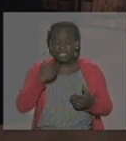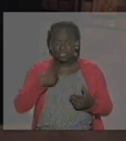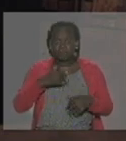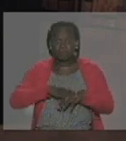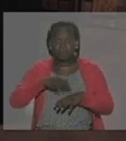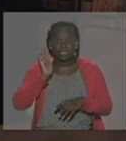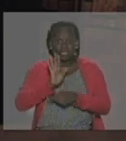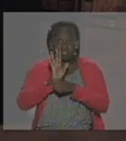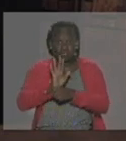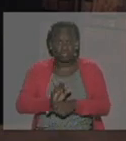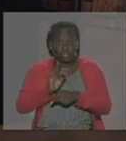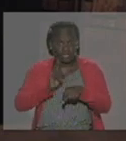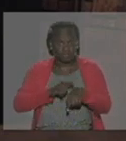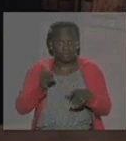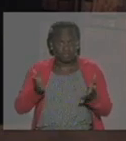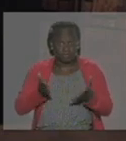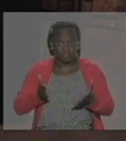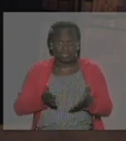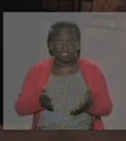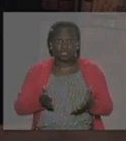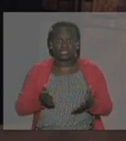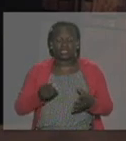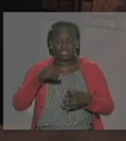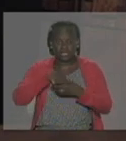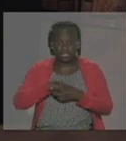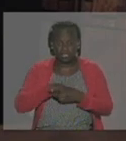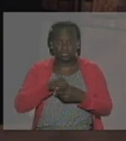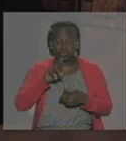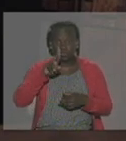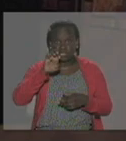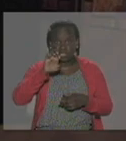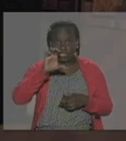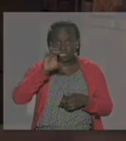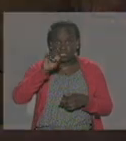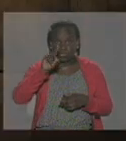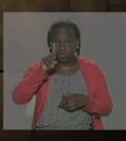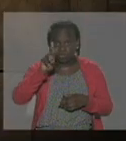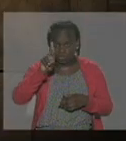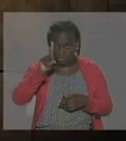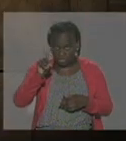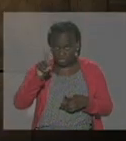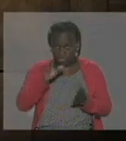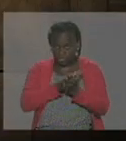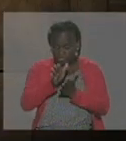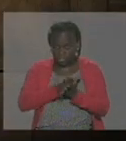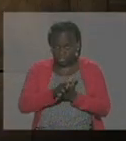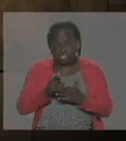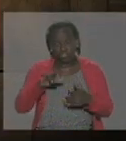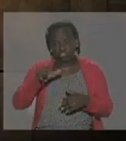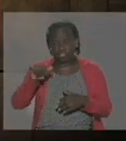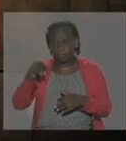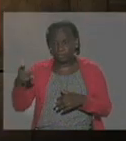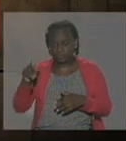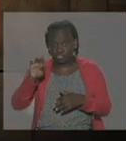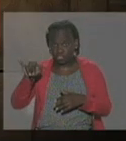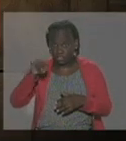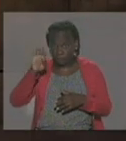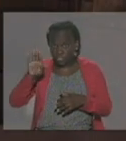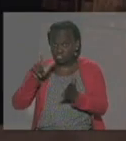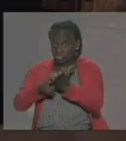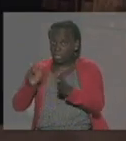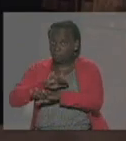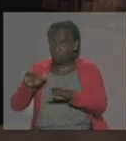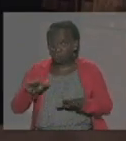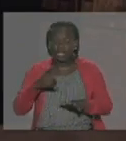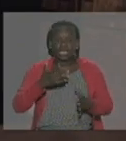maior contribuição num primeiro momento dentro da Editora Record foi para onde eu fui depois que eu saí do Jornal do Brasil